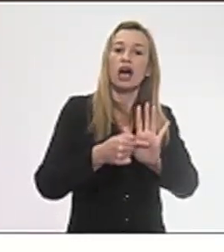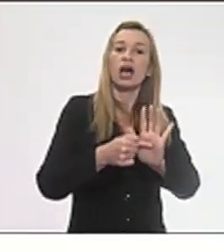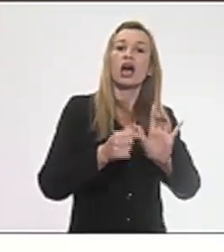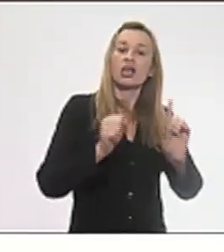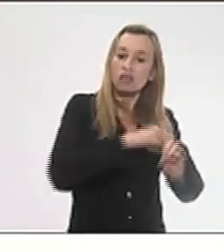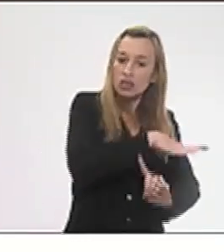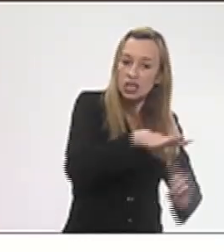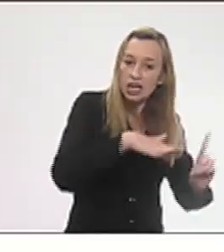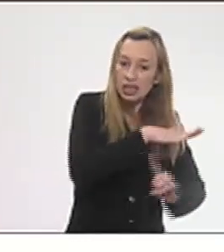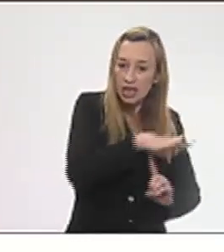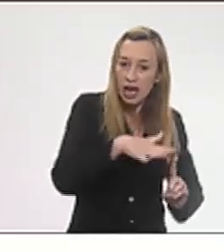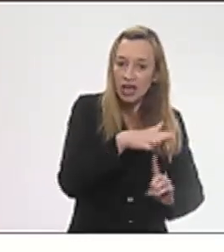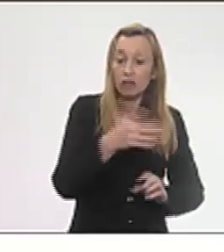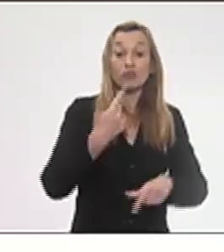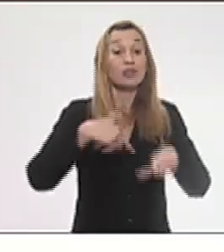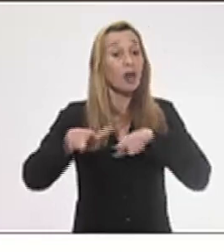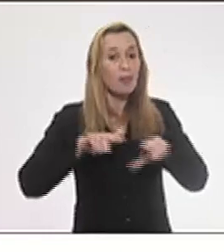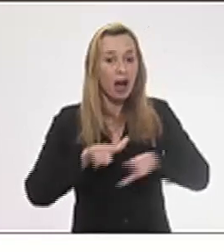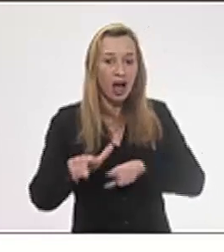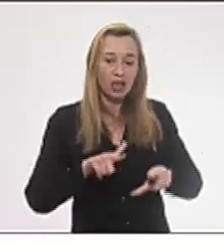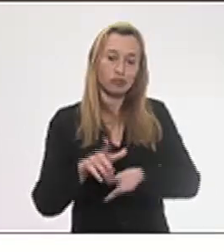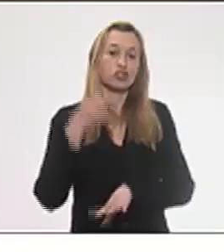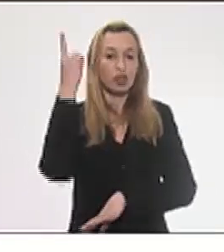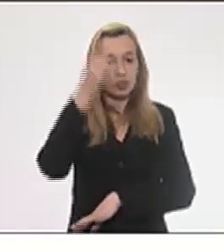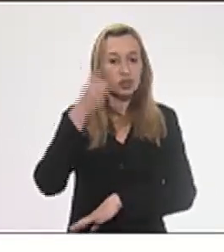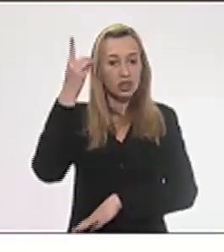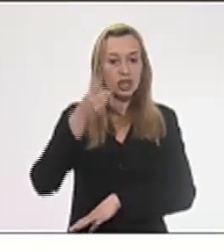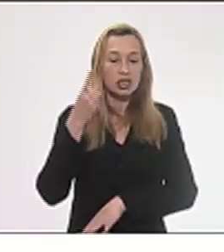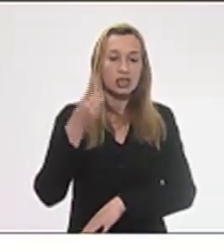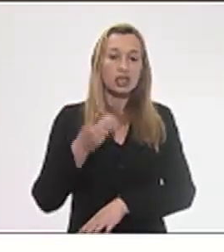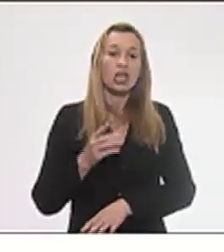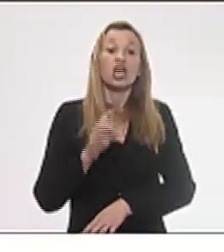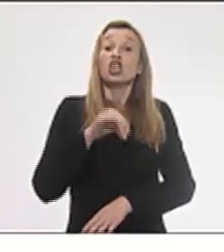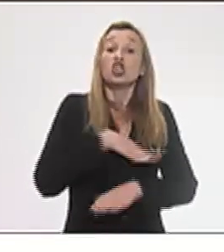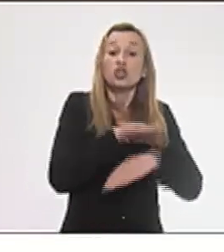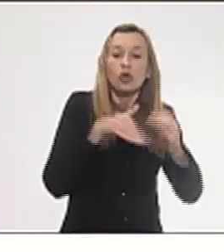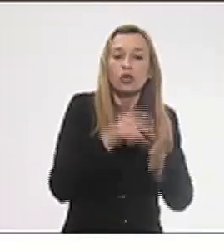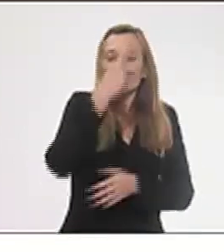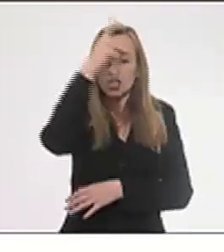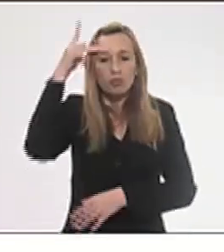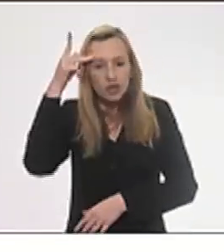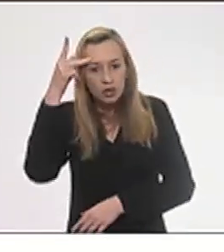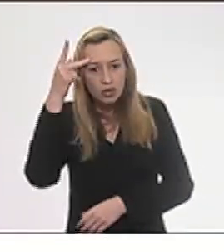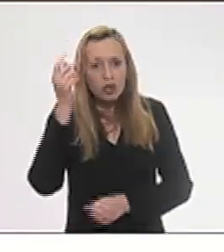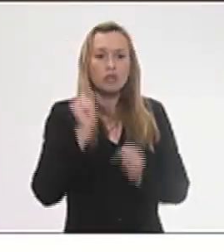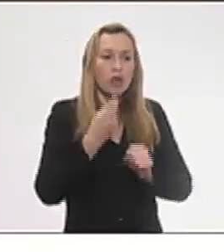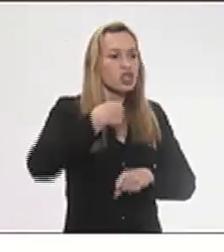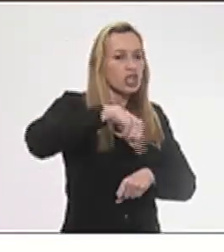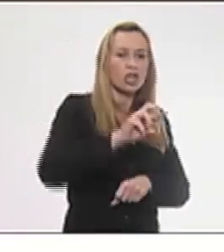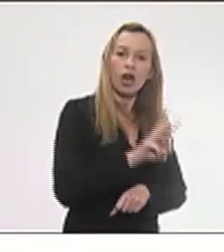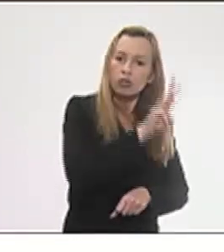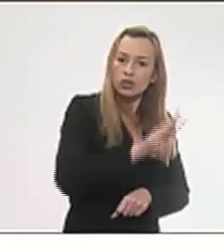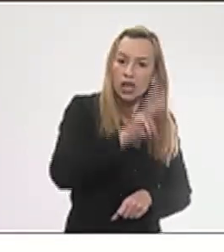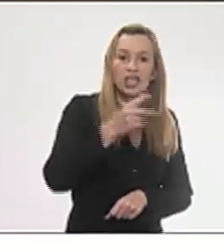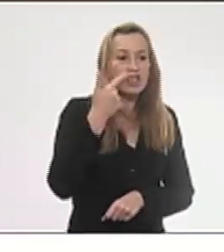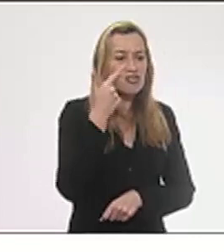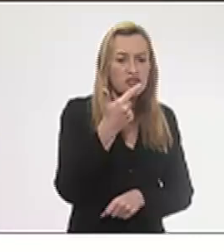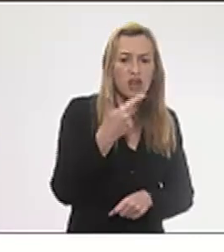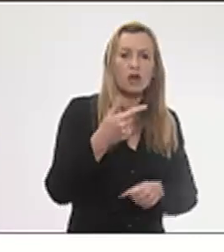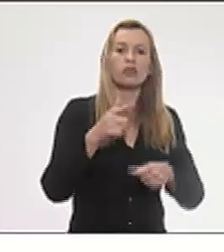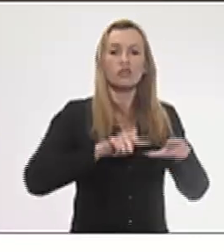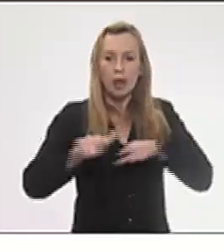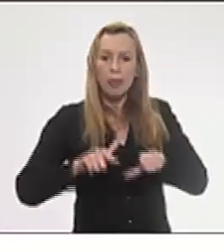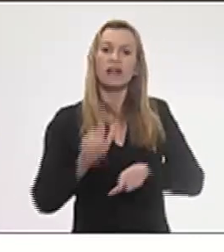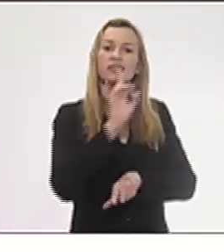a transparência do trabalho parlamentar, e todas as pessoas têm acesso a todo o andamento do